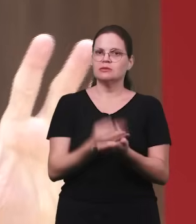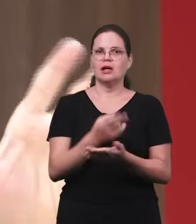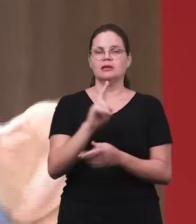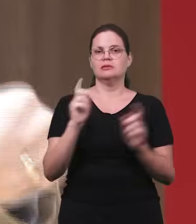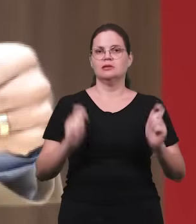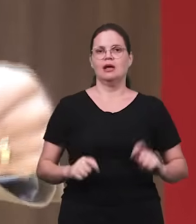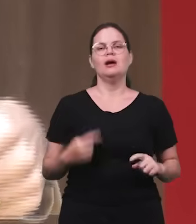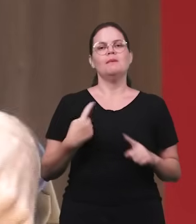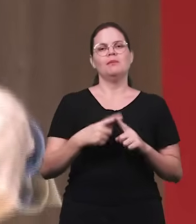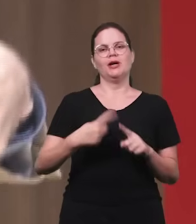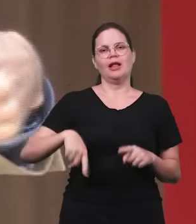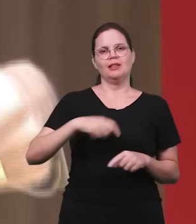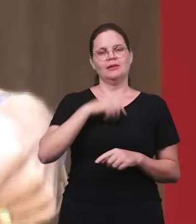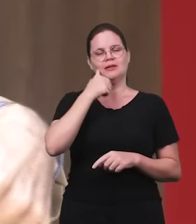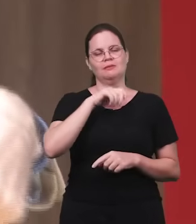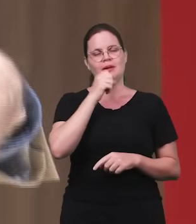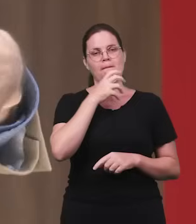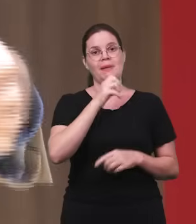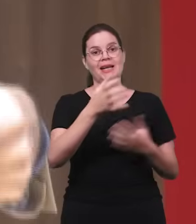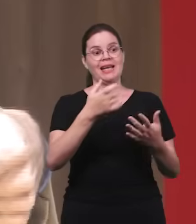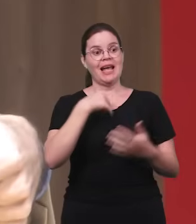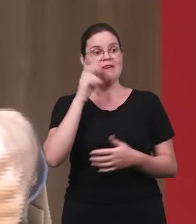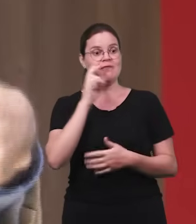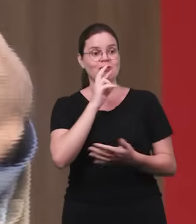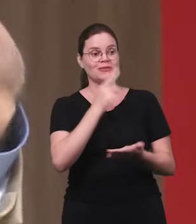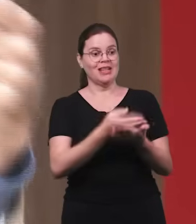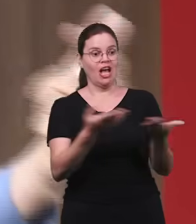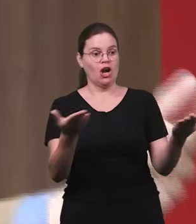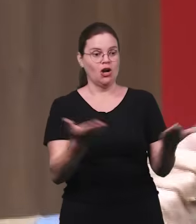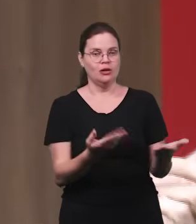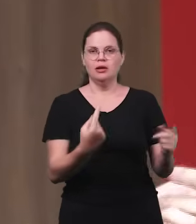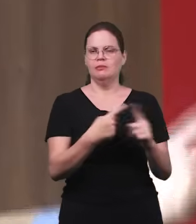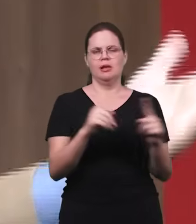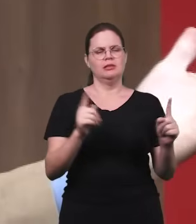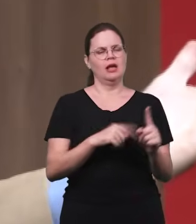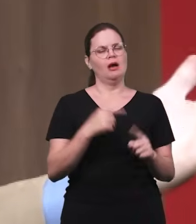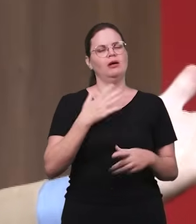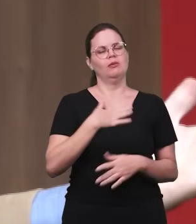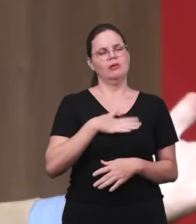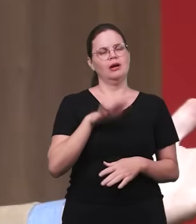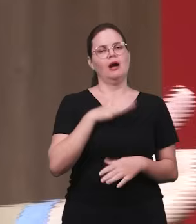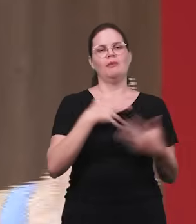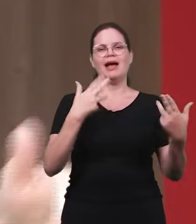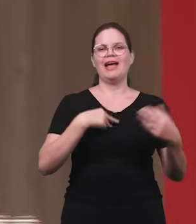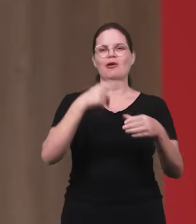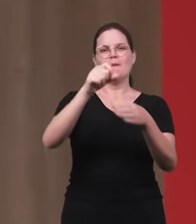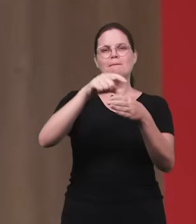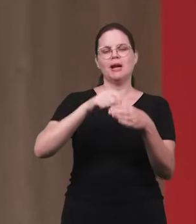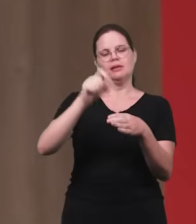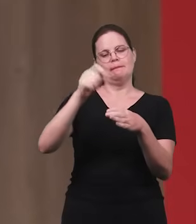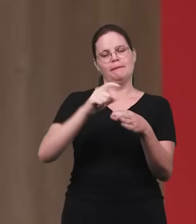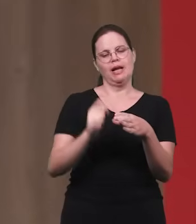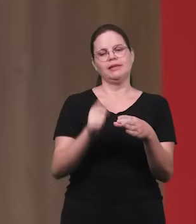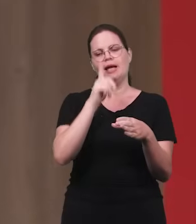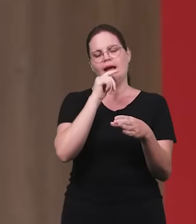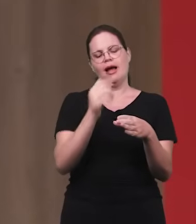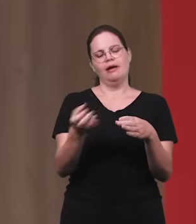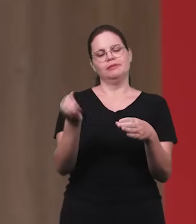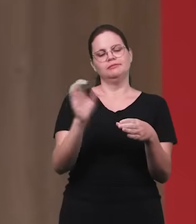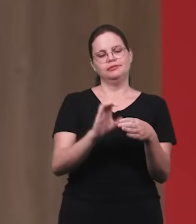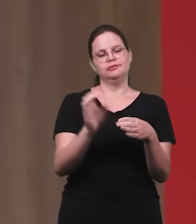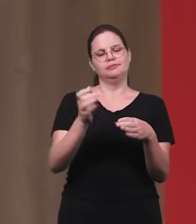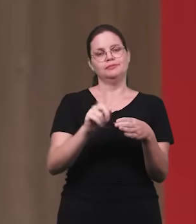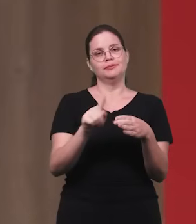Não, é plantar, é regar, é adubar. É de longo prazo, a certeza, exatamente, a longo prazo os frutos vão vir. Tem